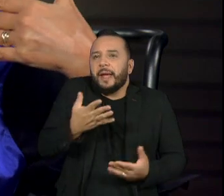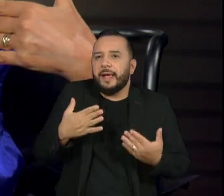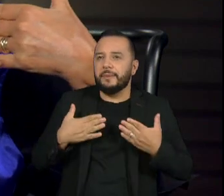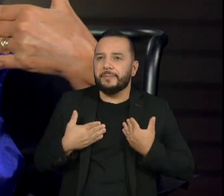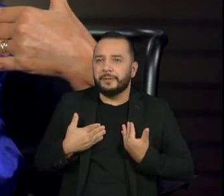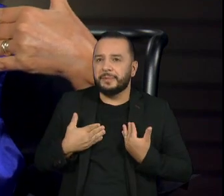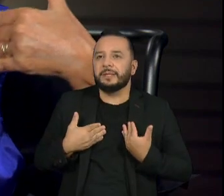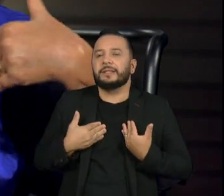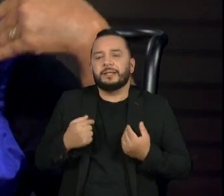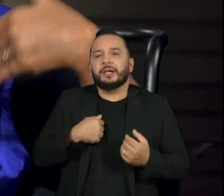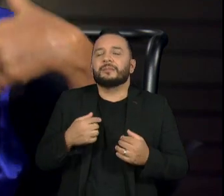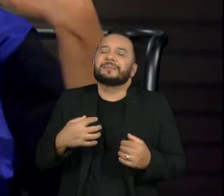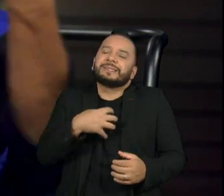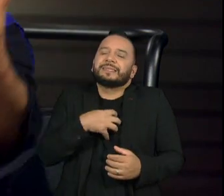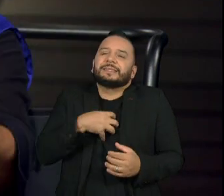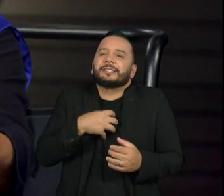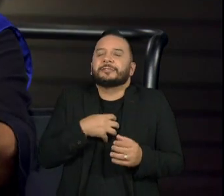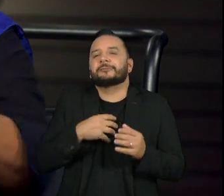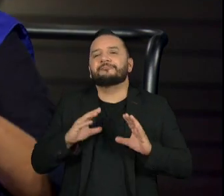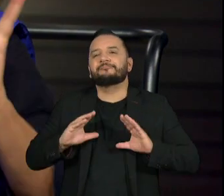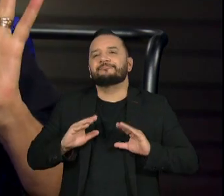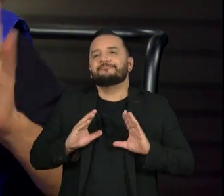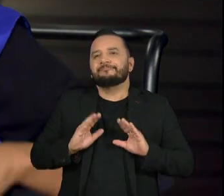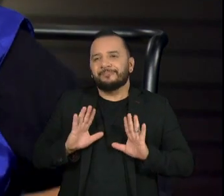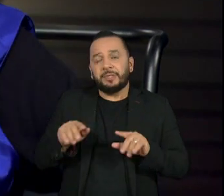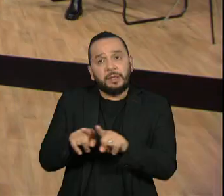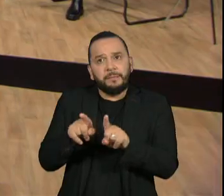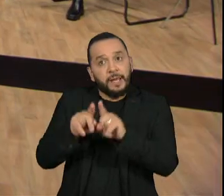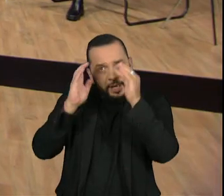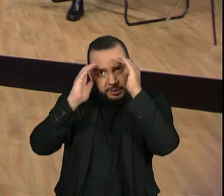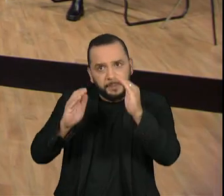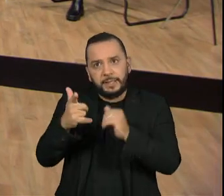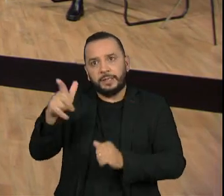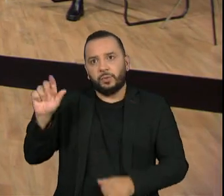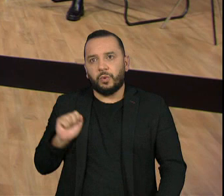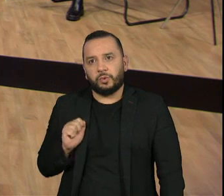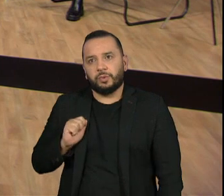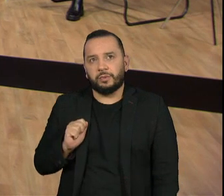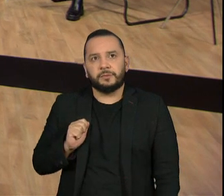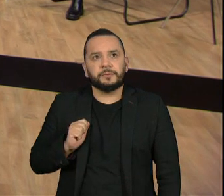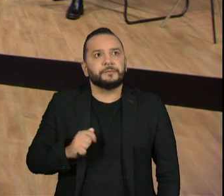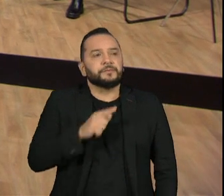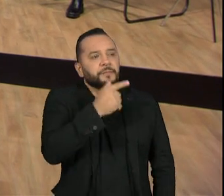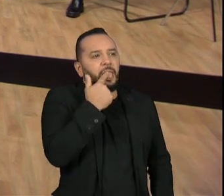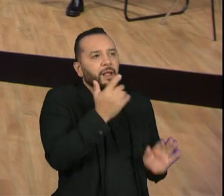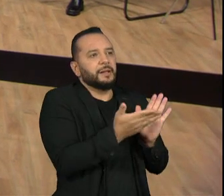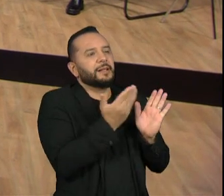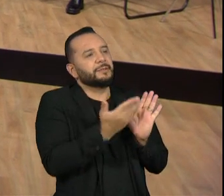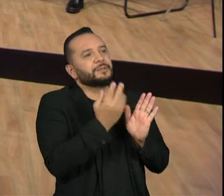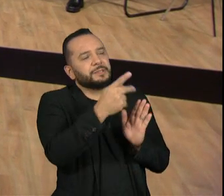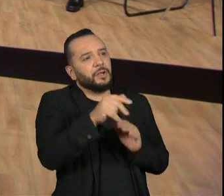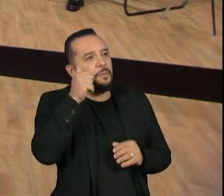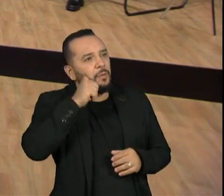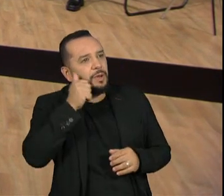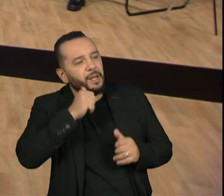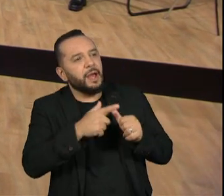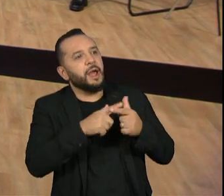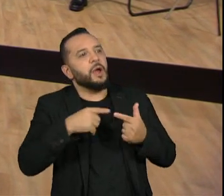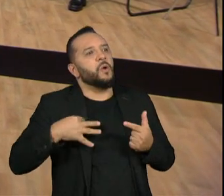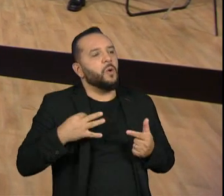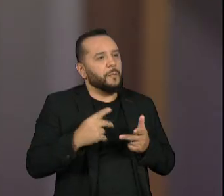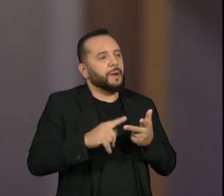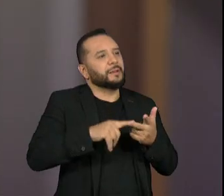sente confortável e também sempre respeitando o outro, claro, né? Maíra, aqui no seu livro, não é? Mulher, roupa, trabalho, como se veste